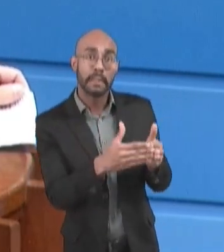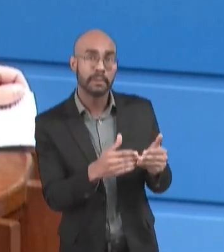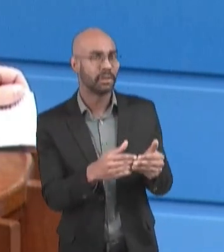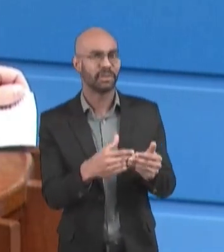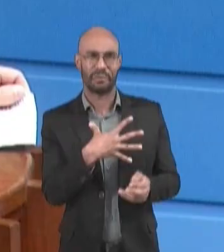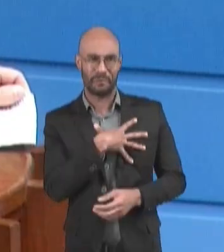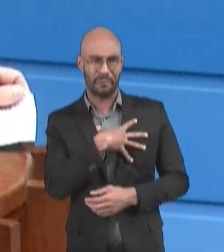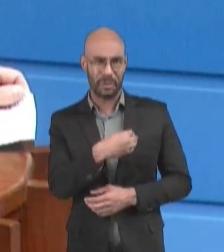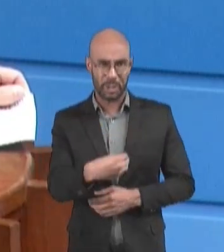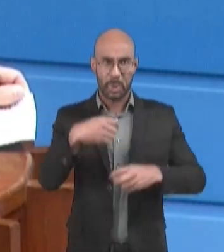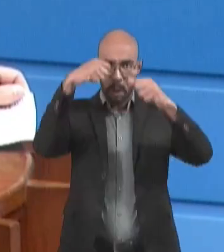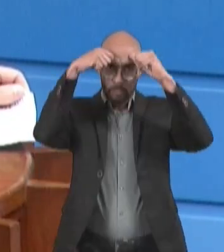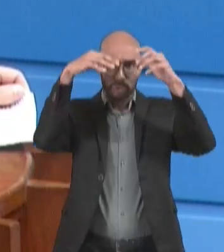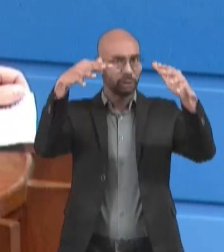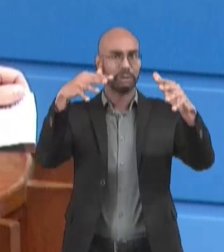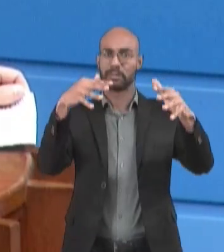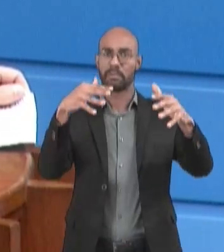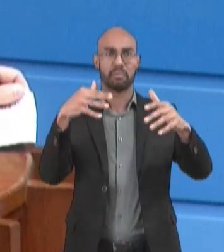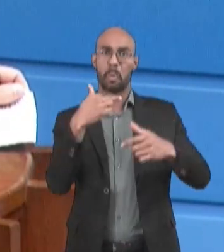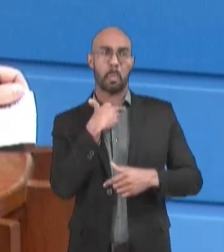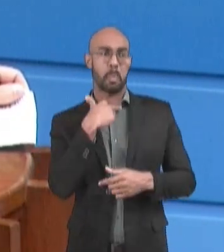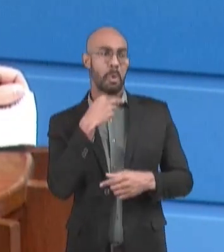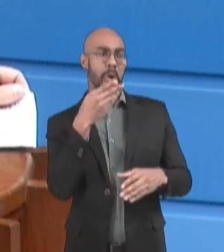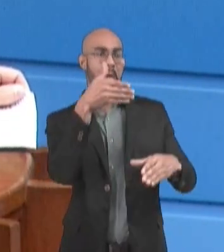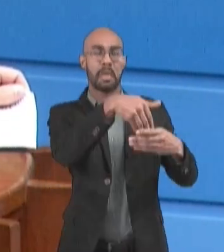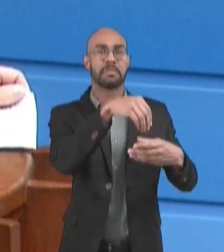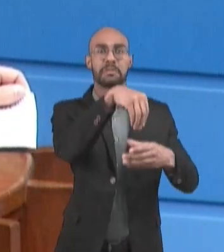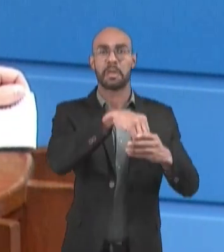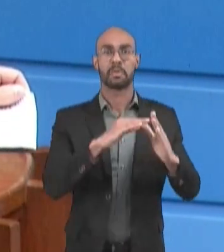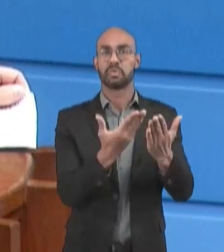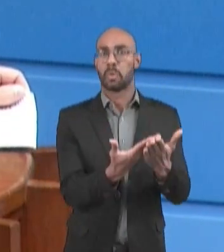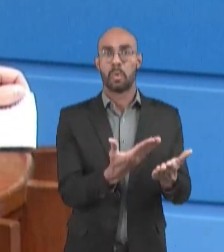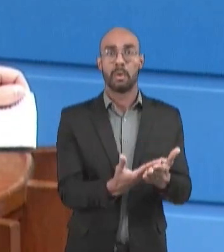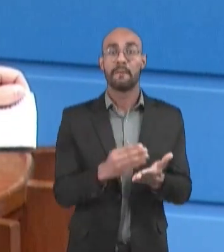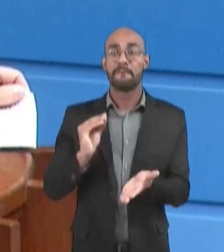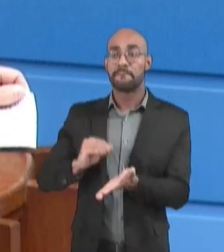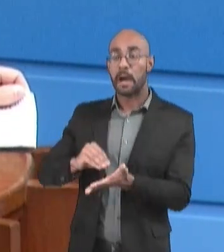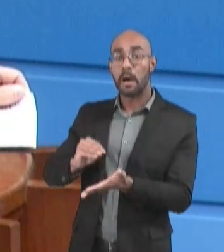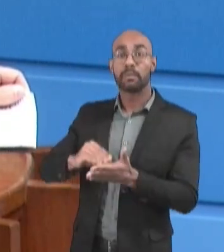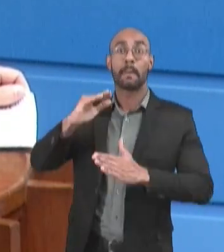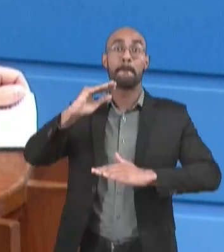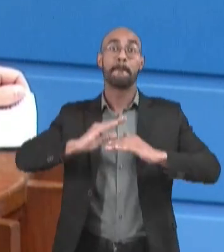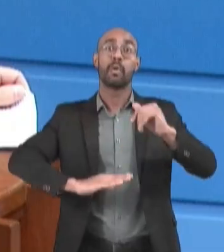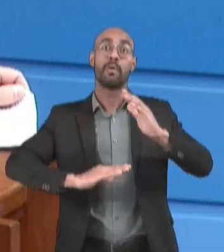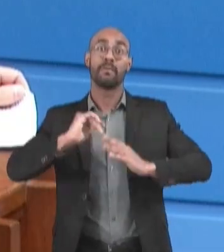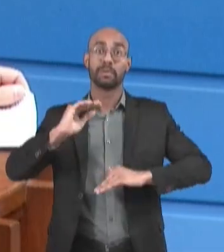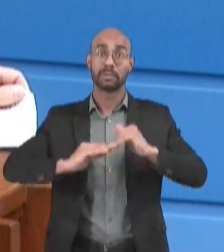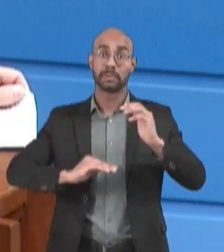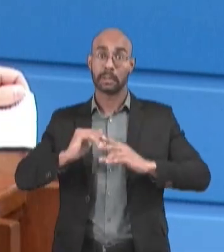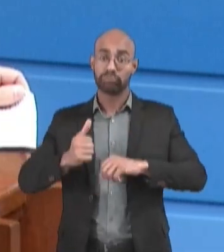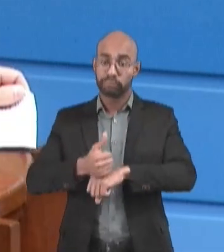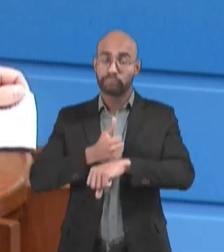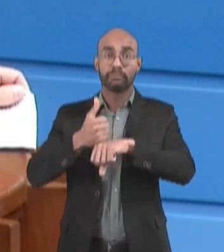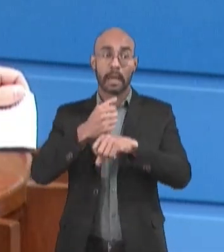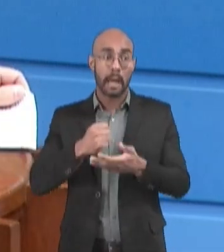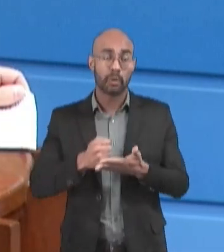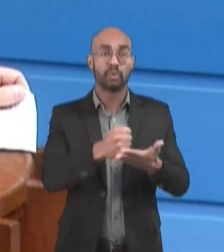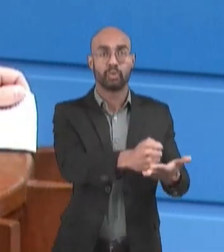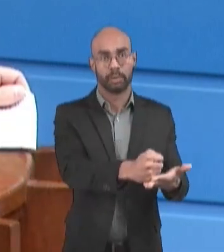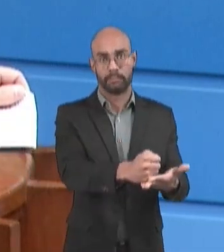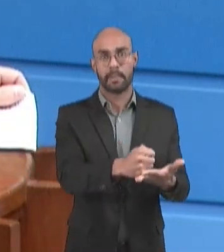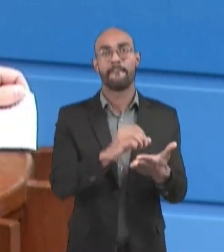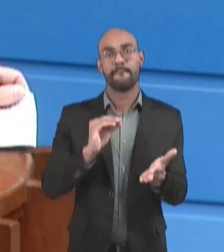filhos não comparecessem à aula, pois não tinha professor auxiliar. E